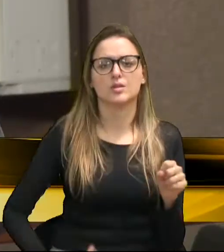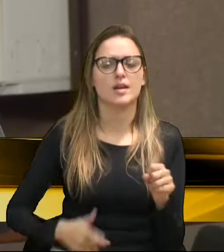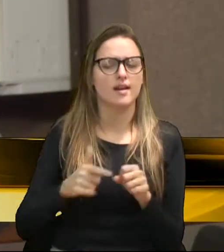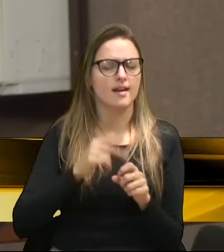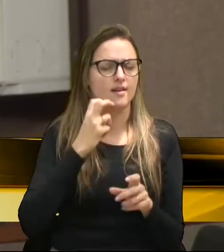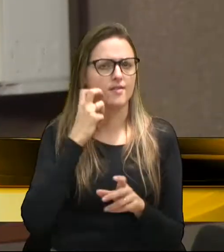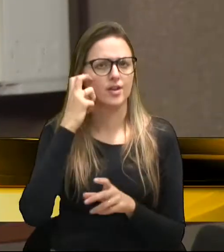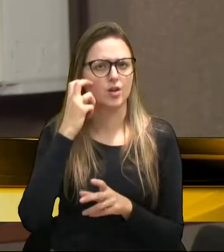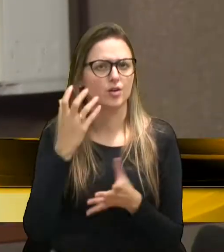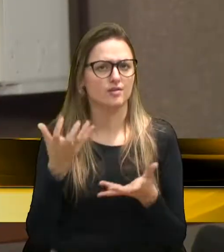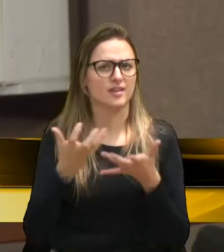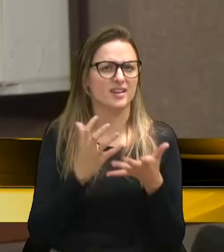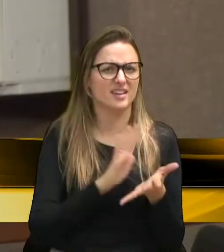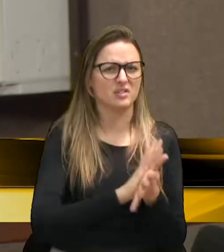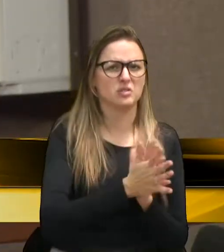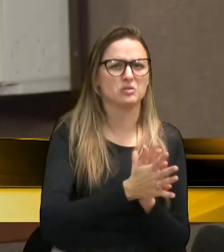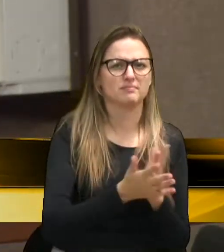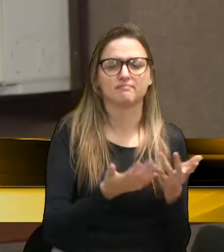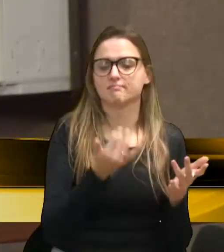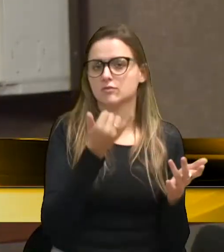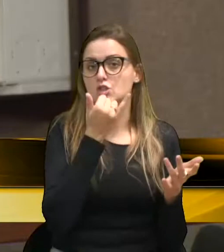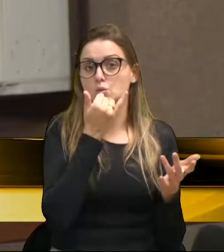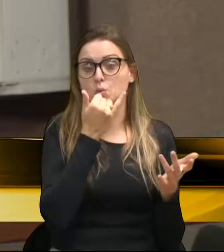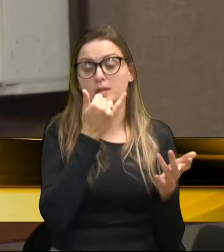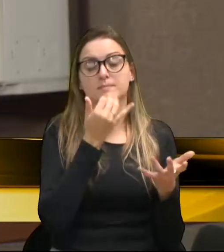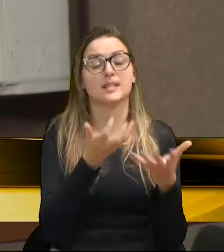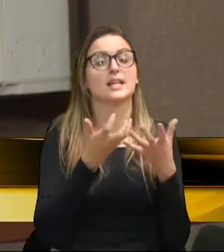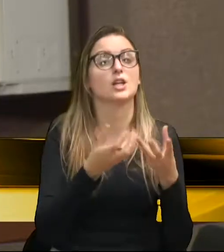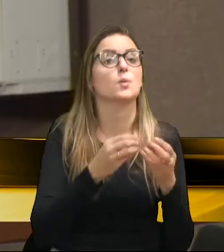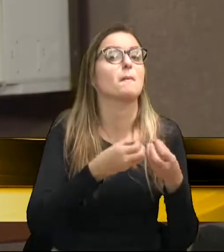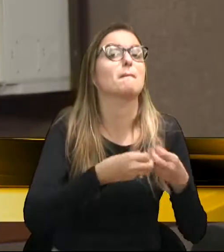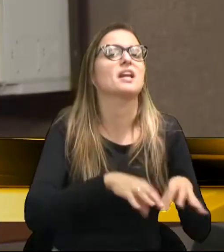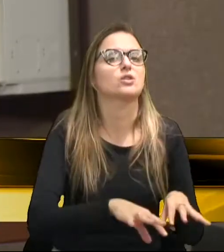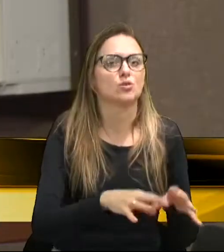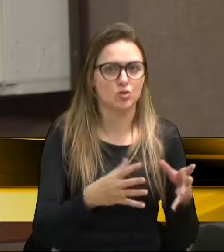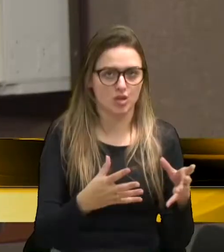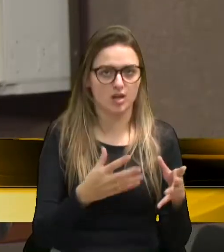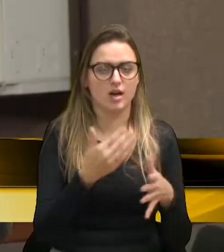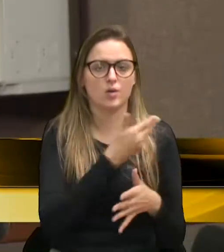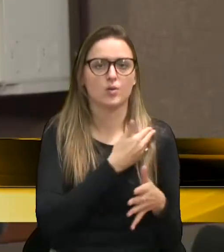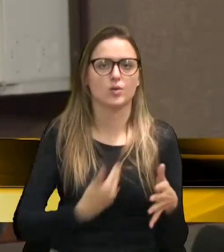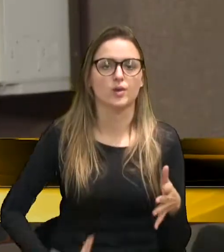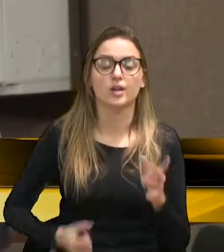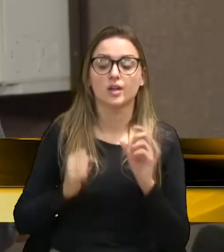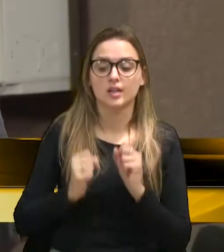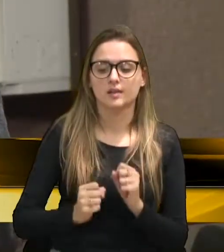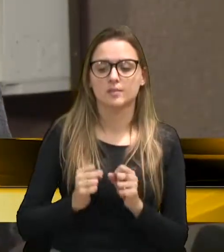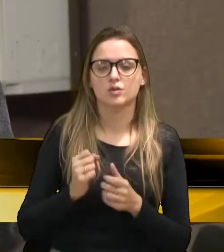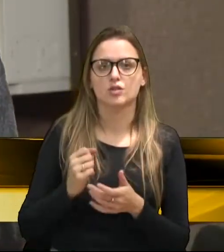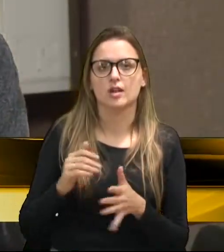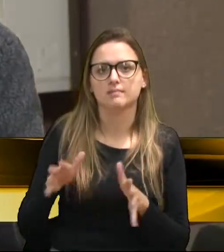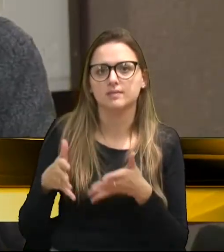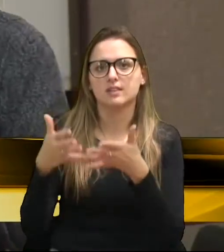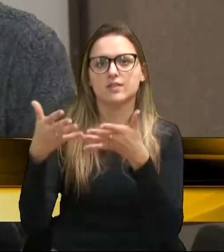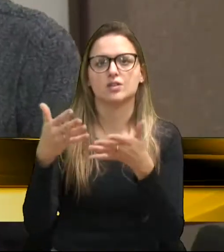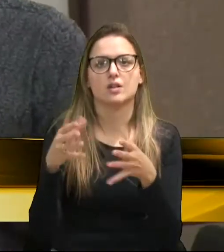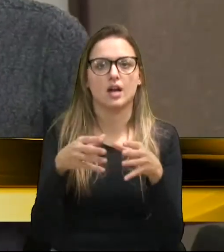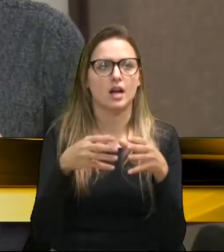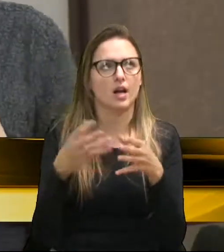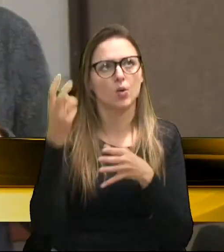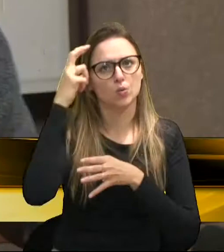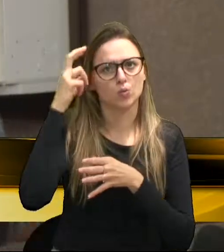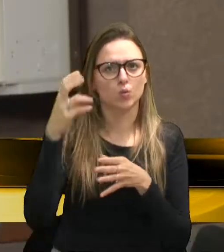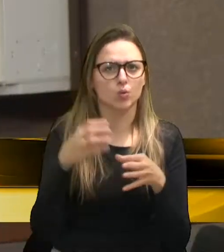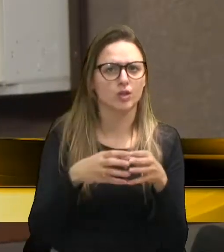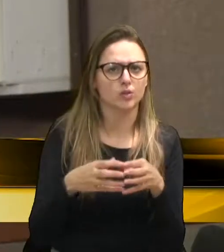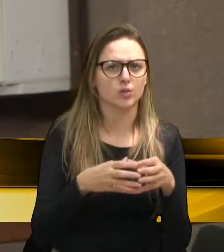caxiense, querendo cremar, rasgar o dinheiro público, 11 milhões e meio, sendo que poderia ser investido na saúde, na educação, na cultura, no turismo.